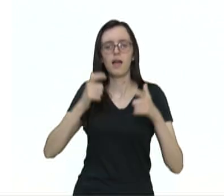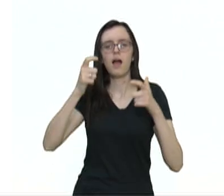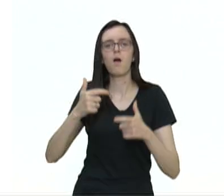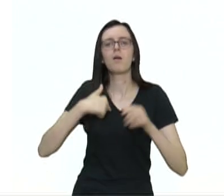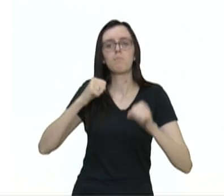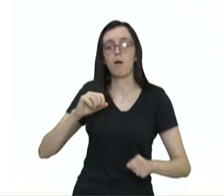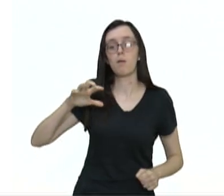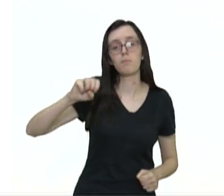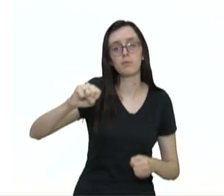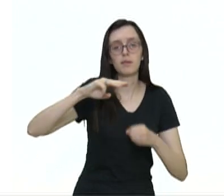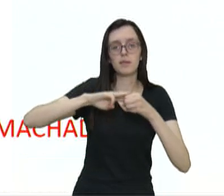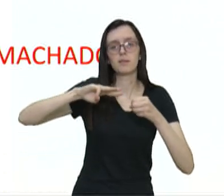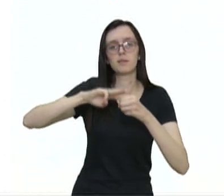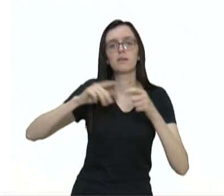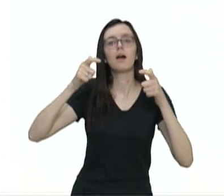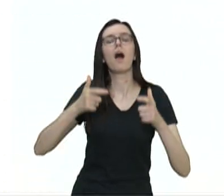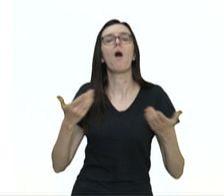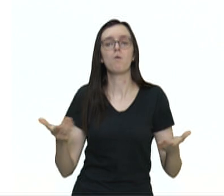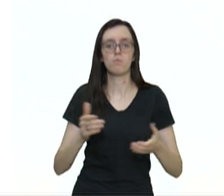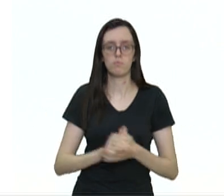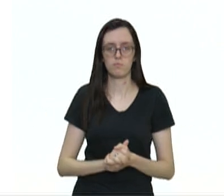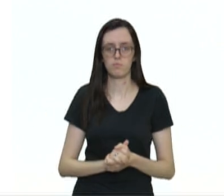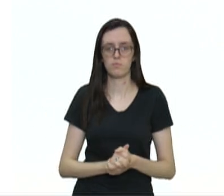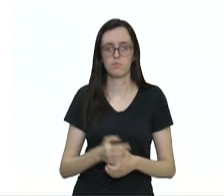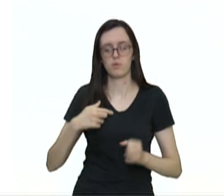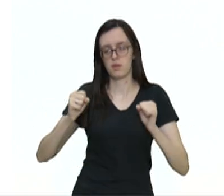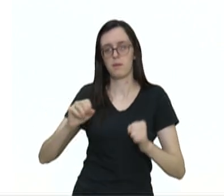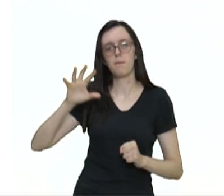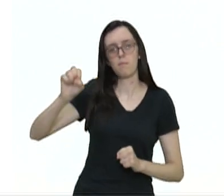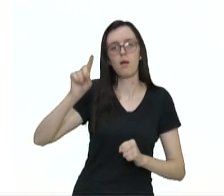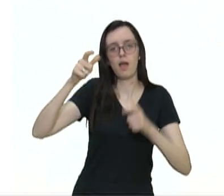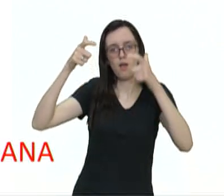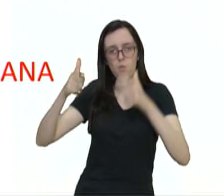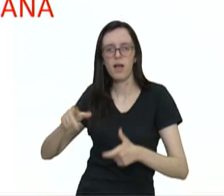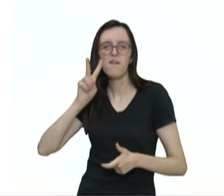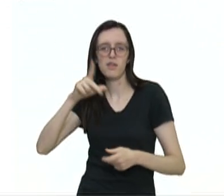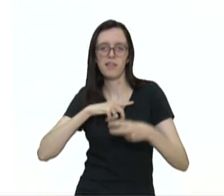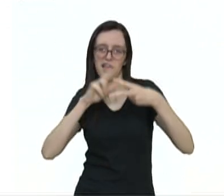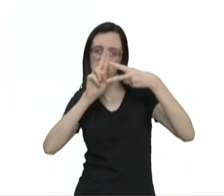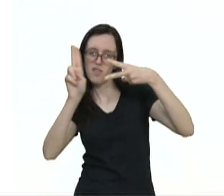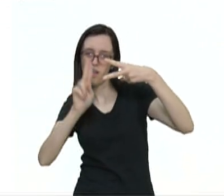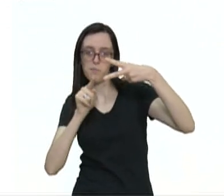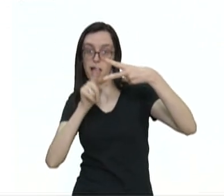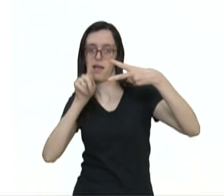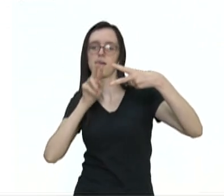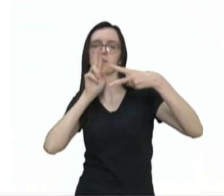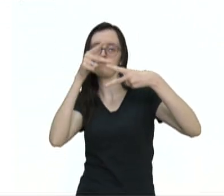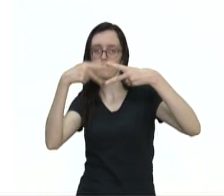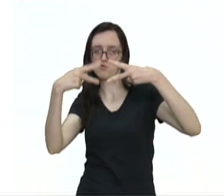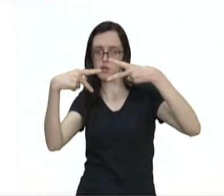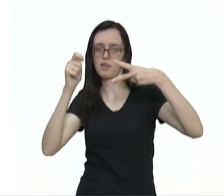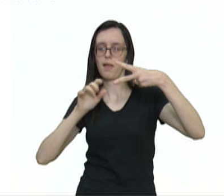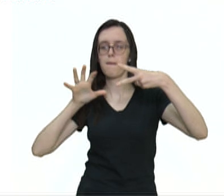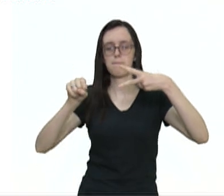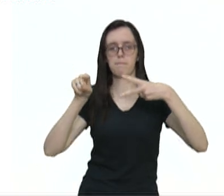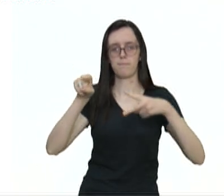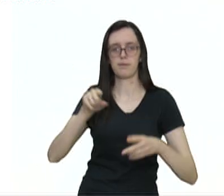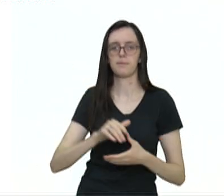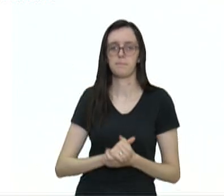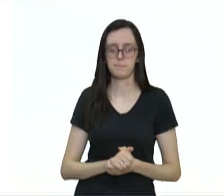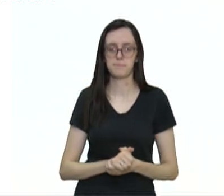posso pegar a van? Eu posso pegar no Largo do Machado, posso pegar também na Praça do Lido, em